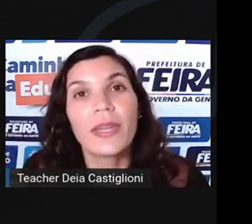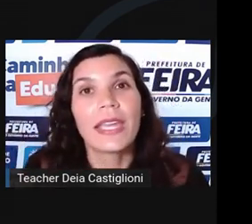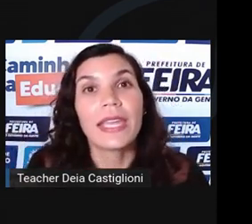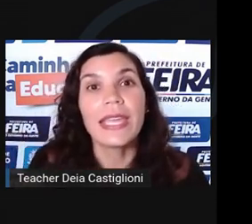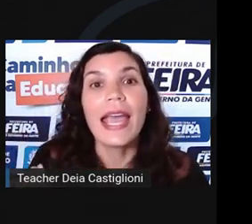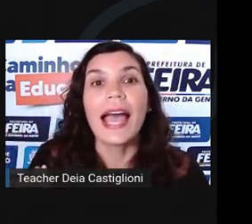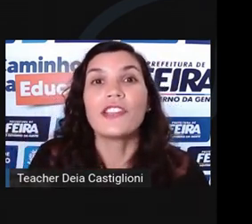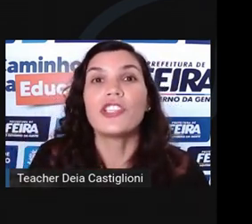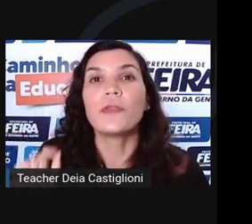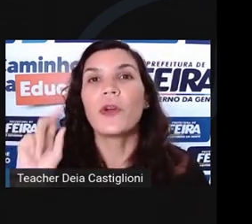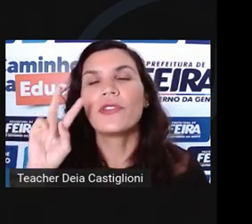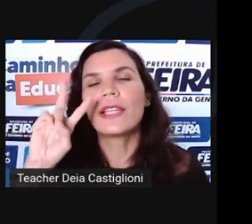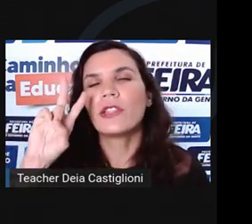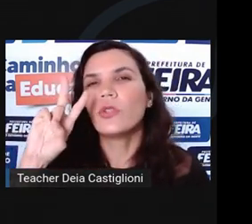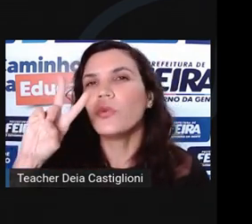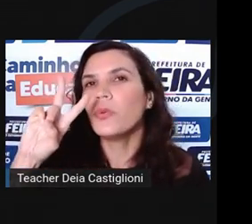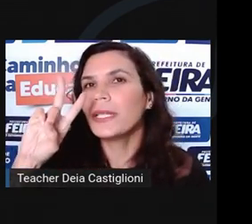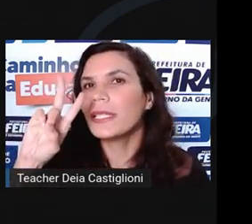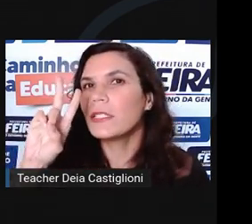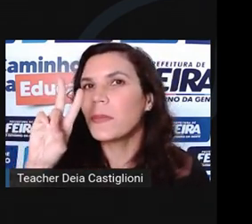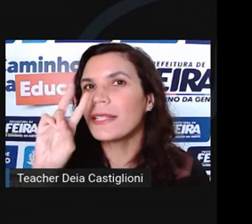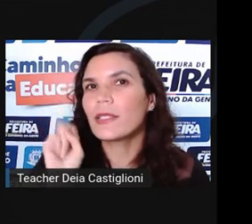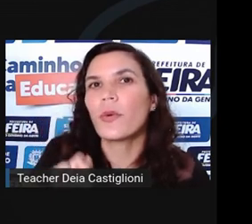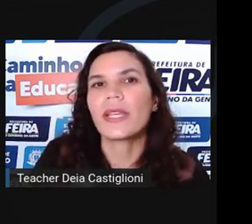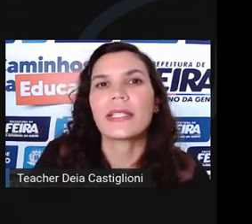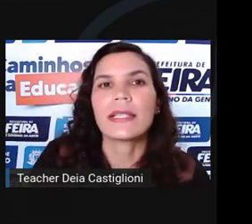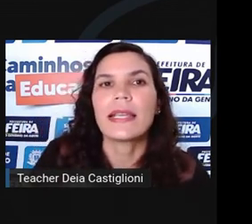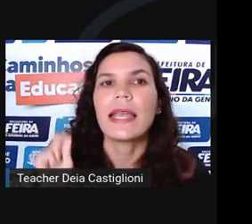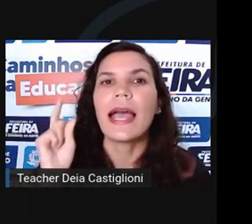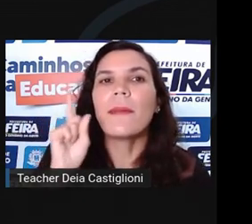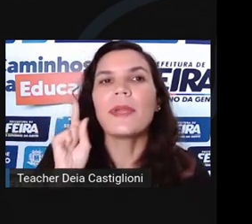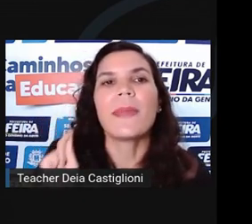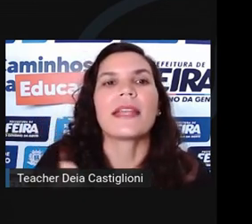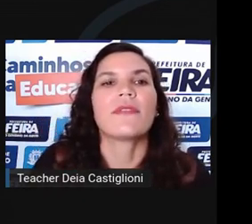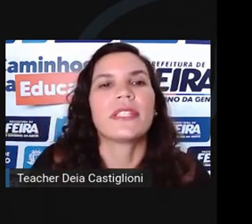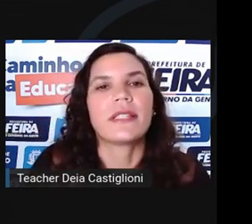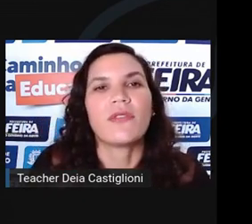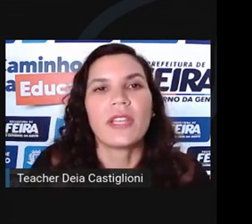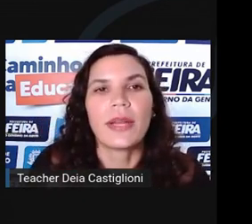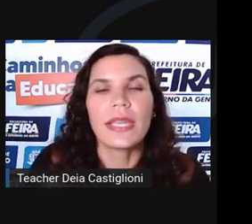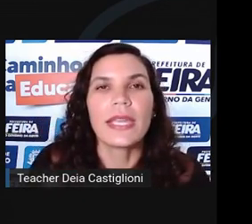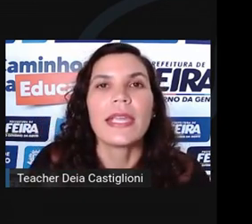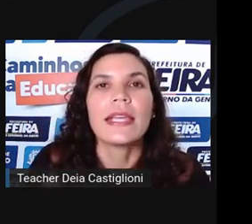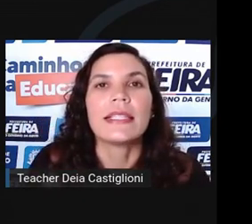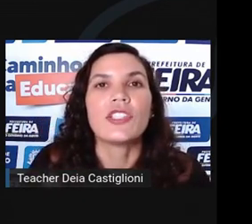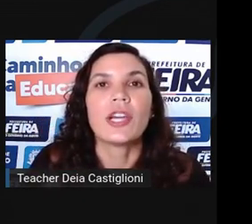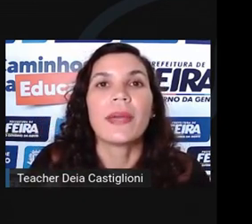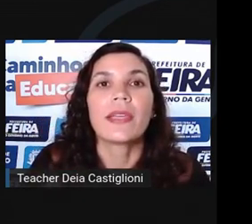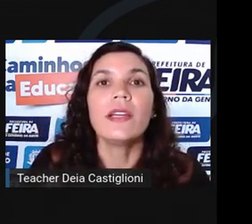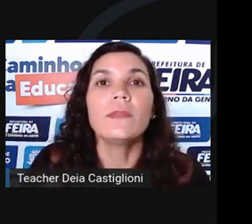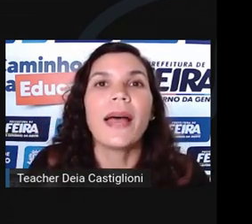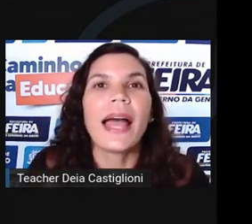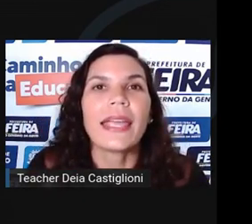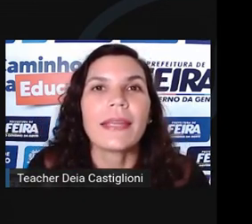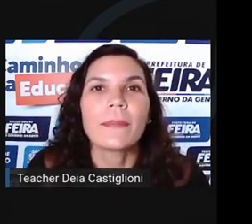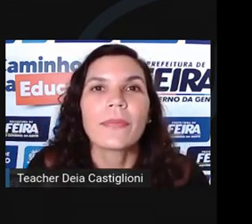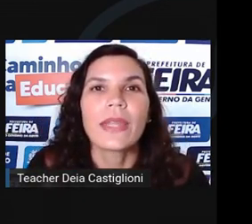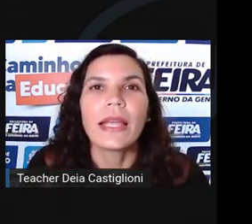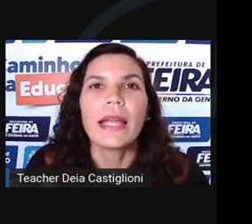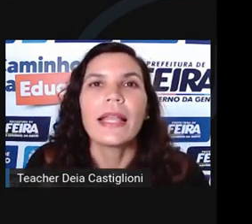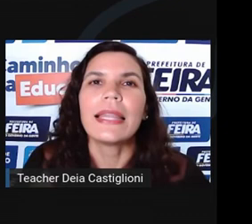de alguém, a gente pode usar duas expressões. A primeira que vocês estão vendo aí se chama